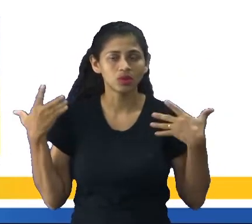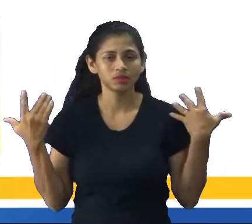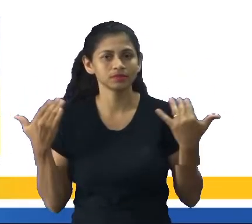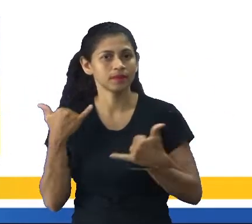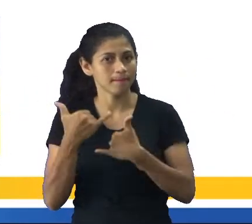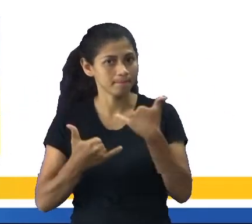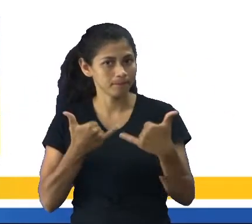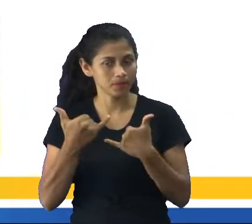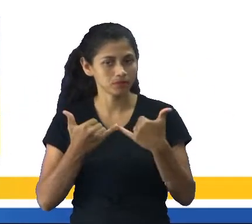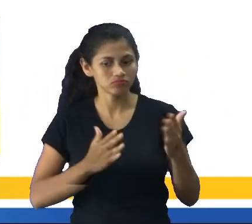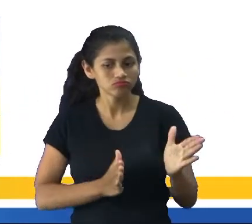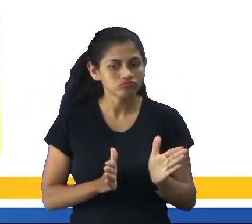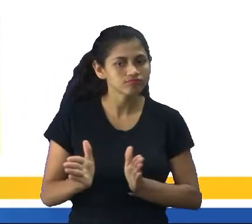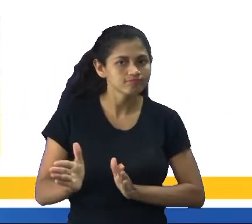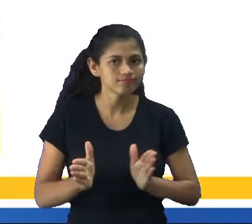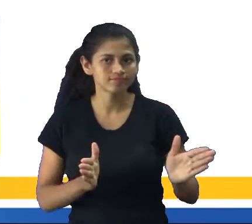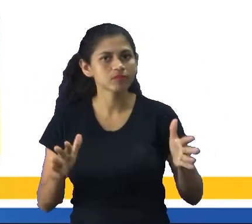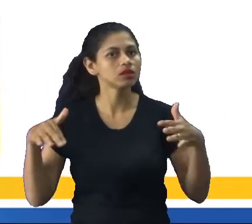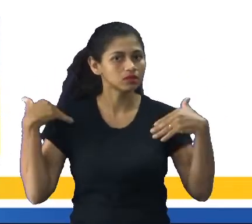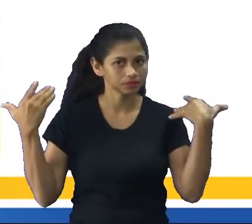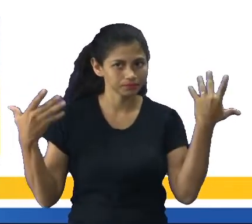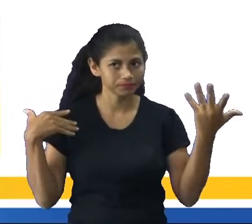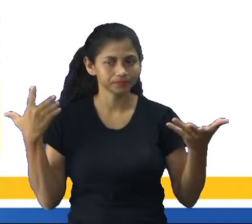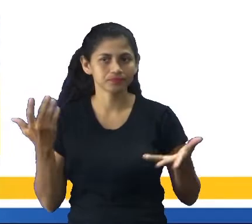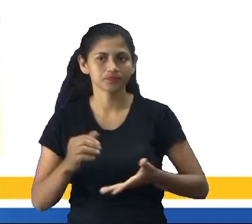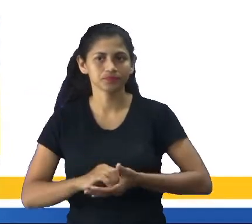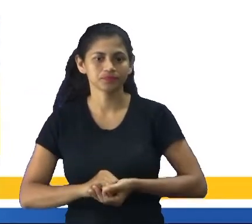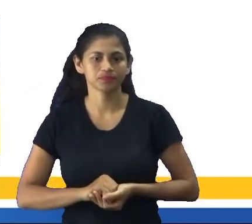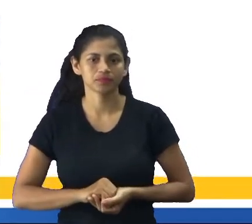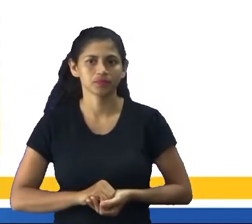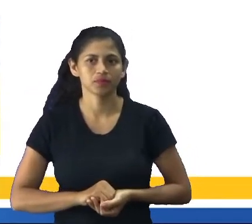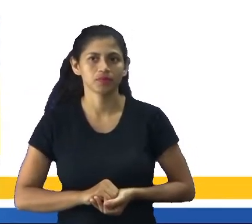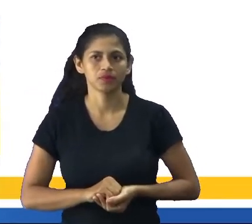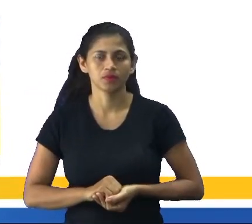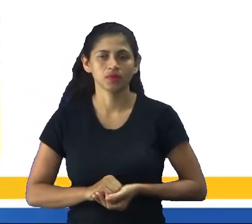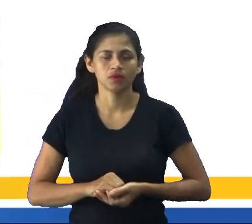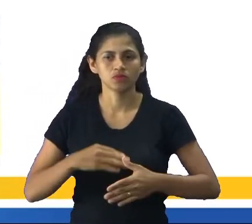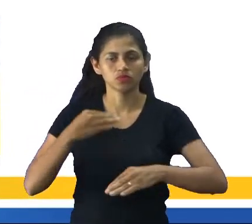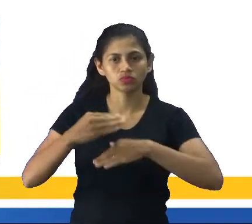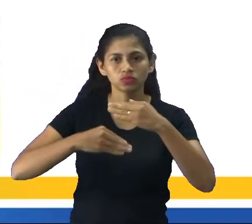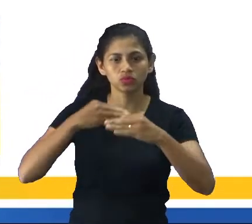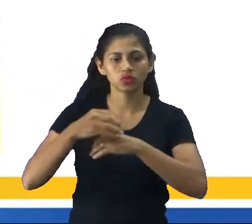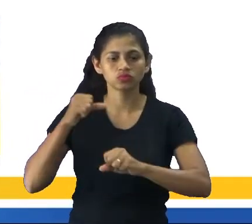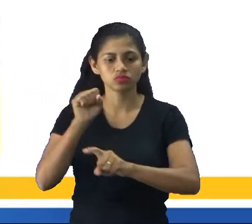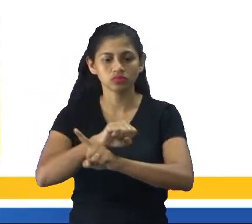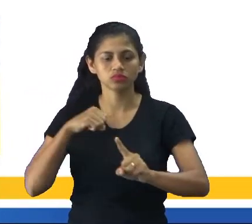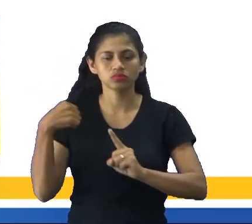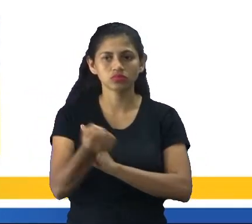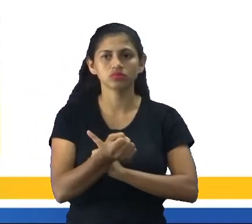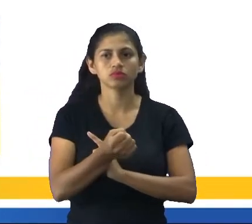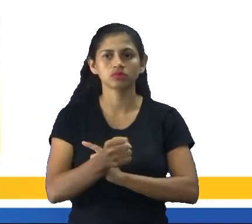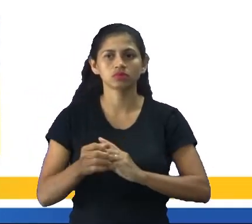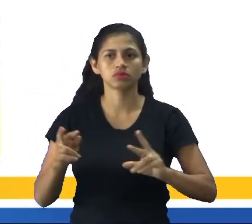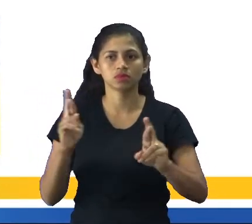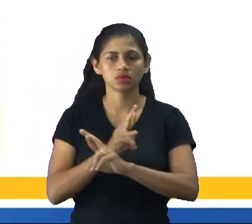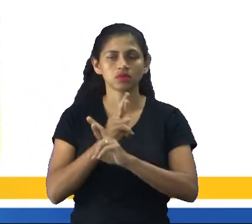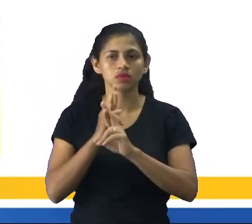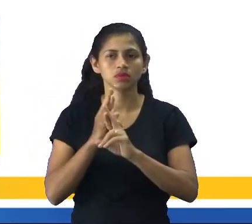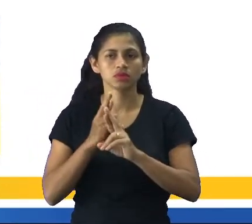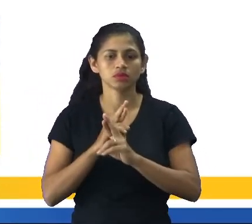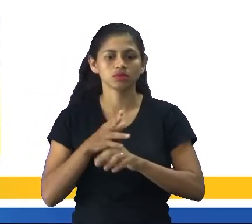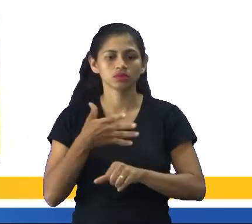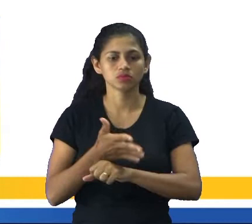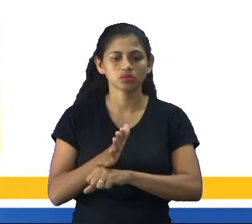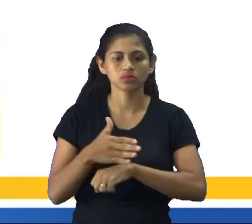esse viés muito forte do lazer, ó. Torna-se evidente, portanto, que nossa construção social está relacionada com as práticas